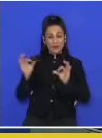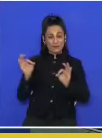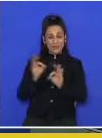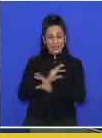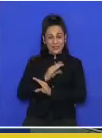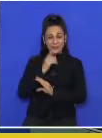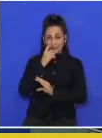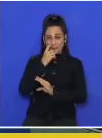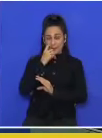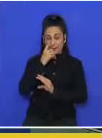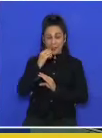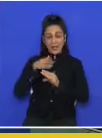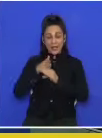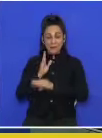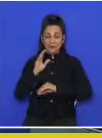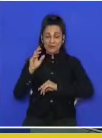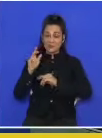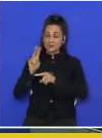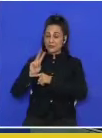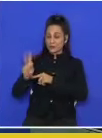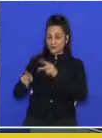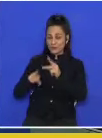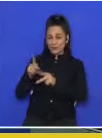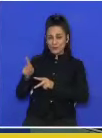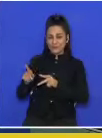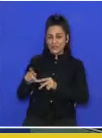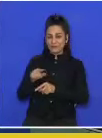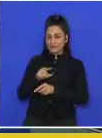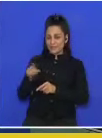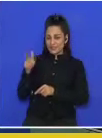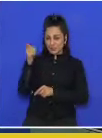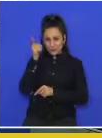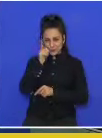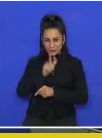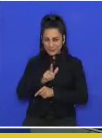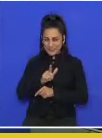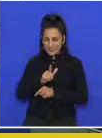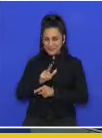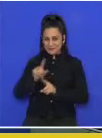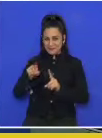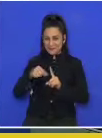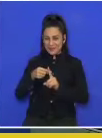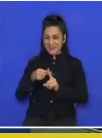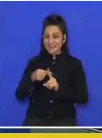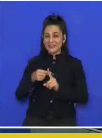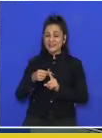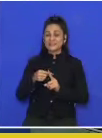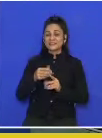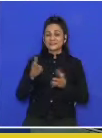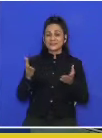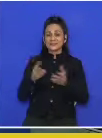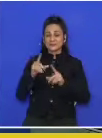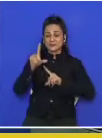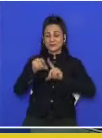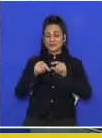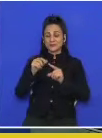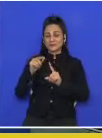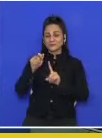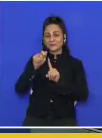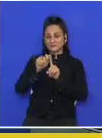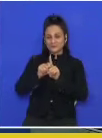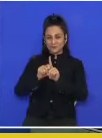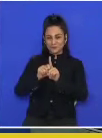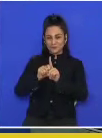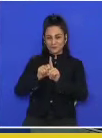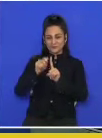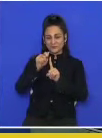realizada, validada por nossas auditoras populares. Você tem mais uma chance de ganhar. Agora passaremos ao sorteio do mês